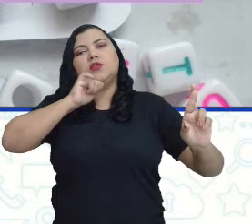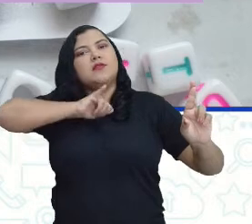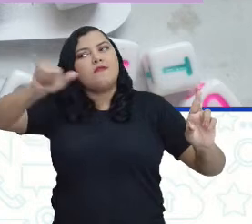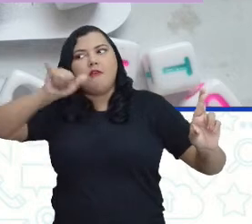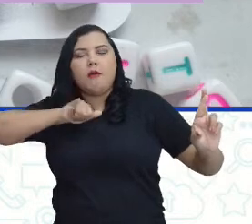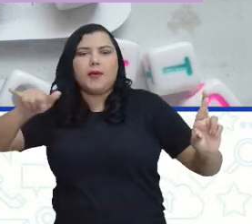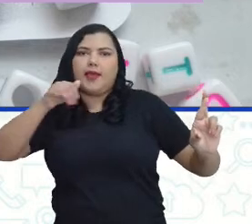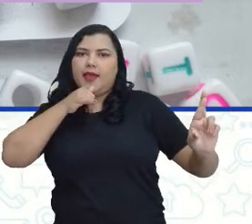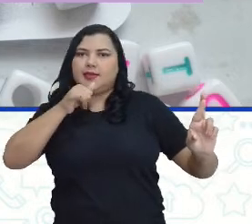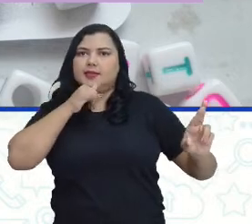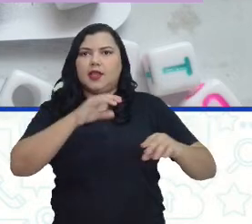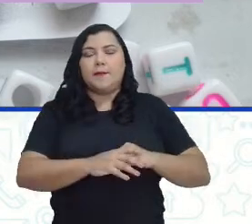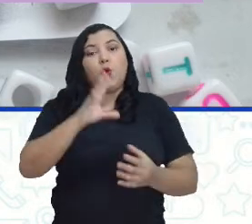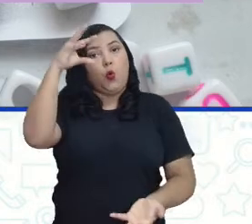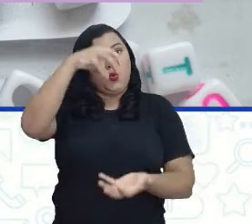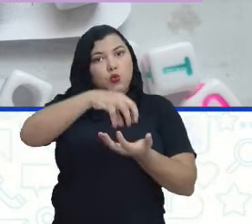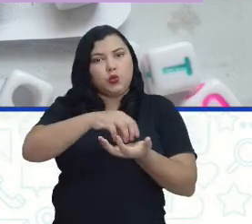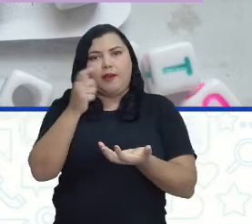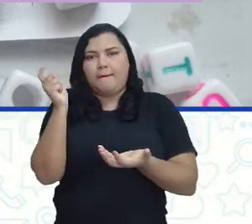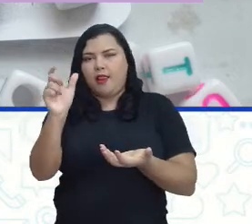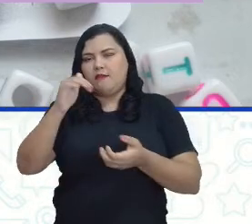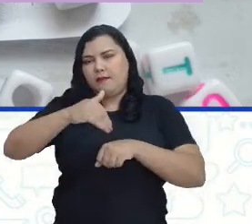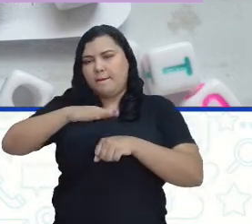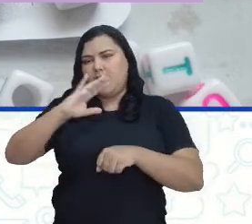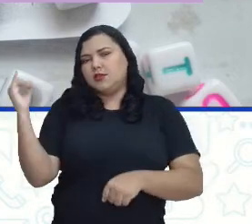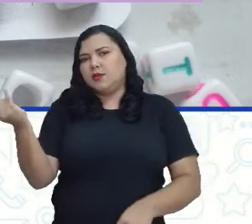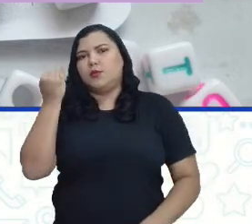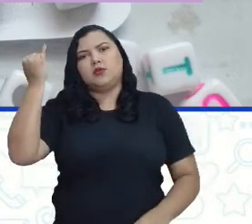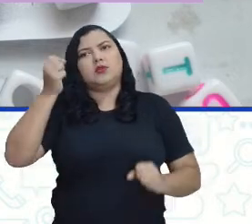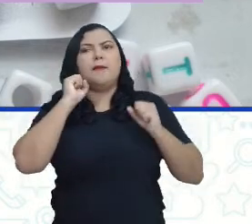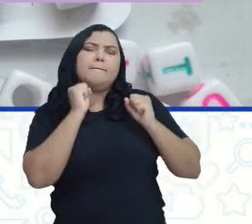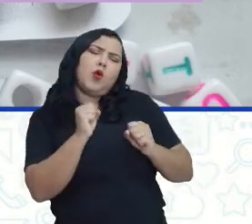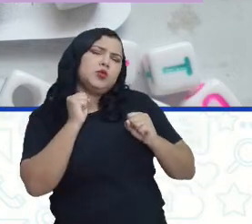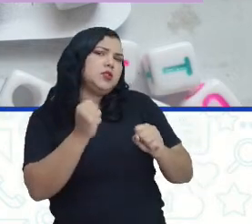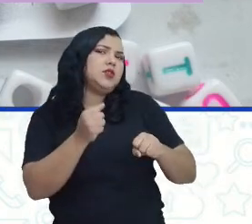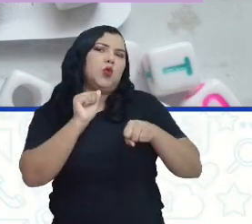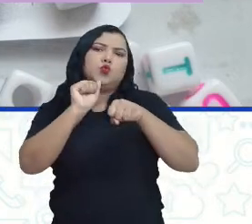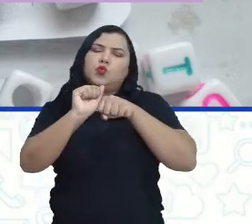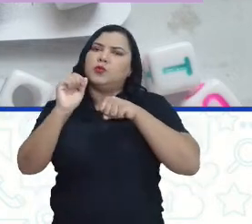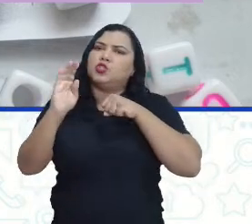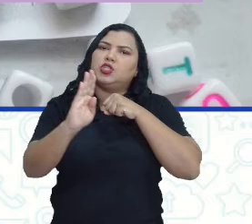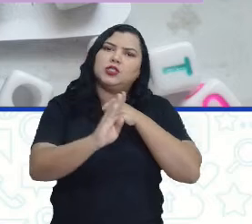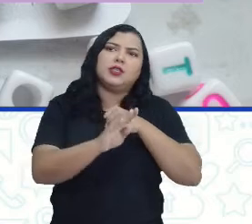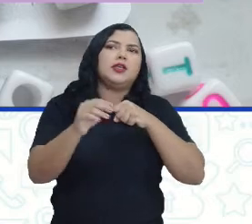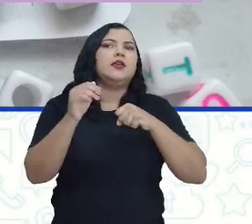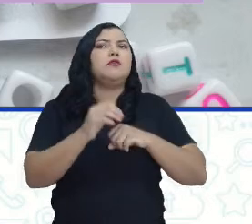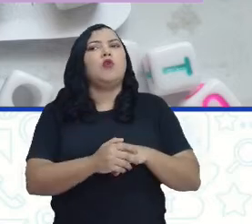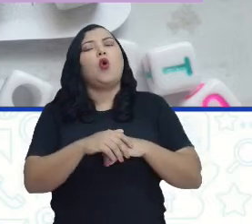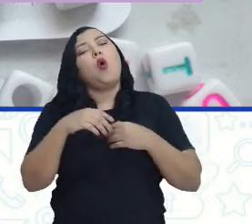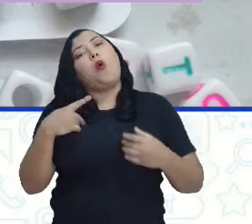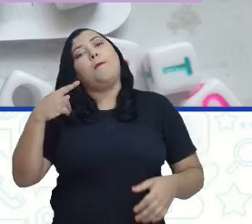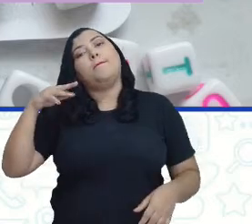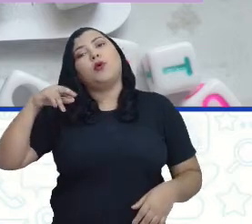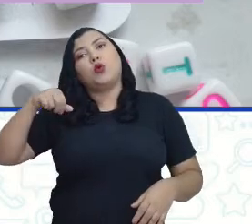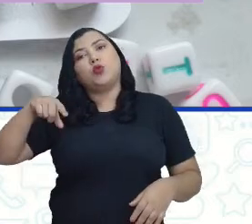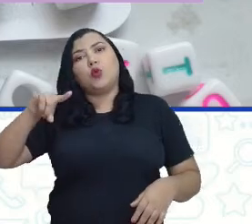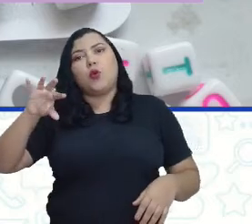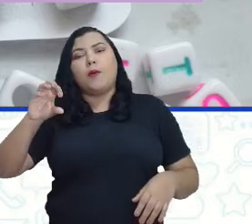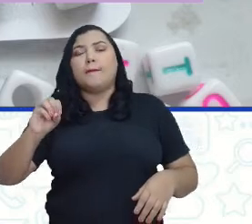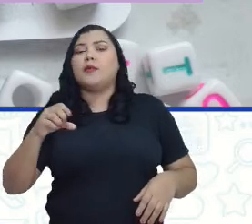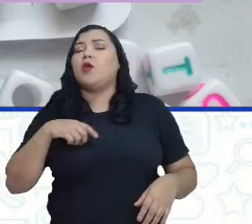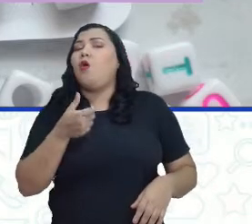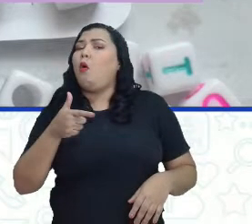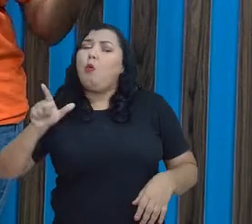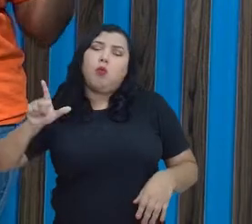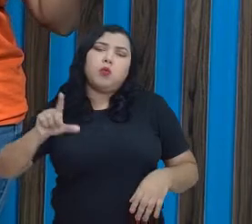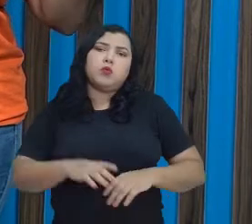seja, a palavra mais importante, pode ser um substantivo, um pronome ou palavra substantivada.